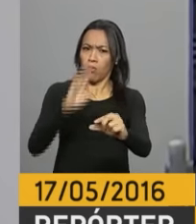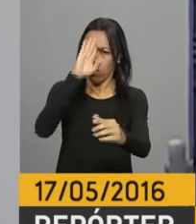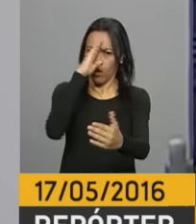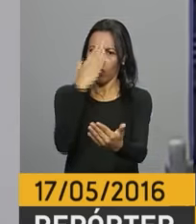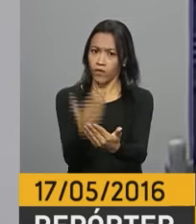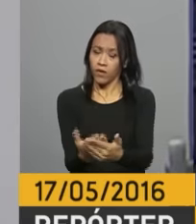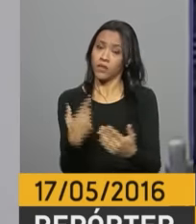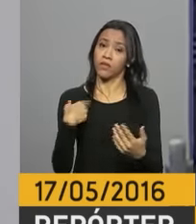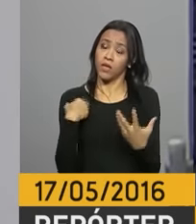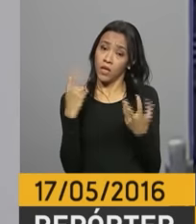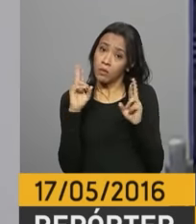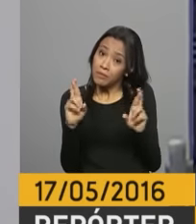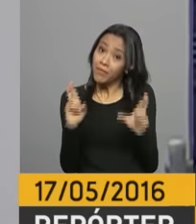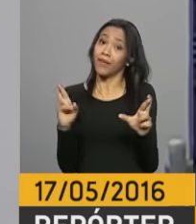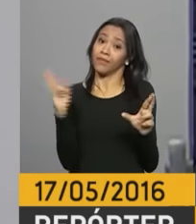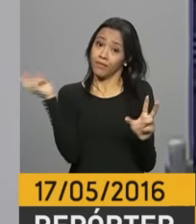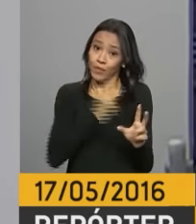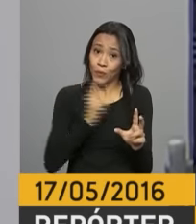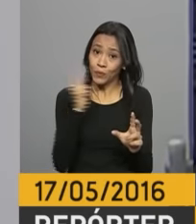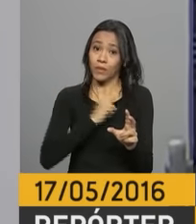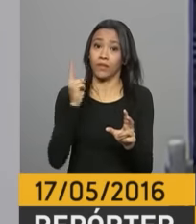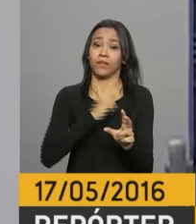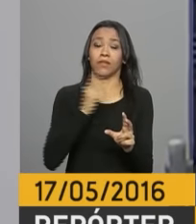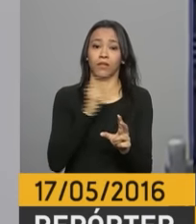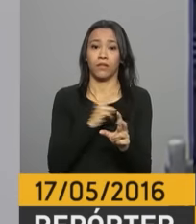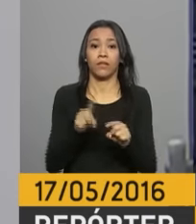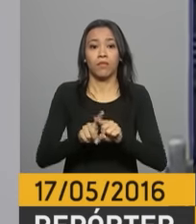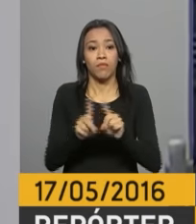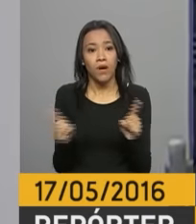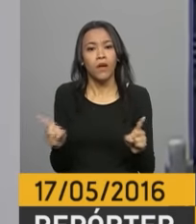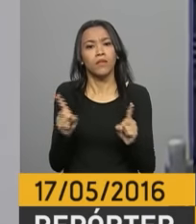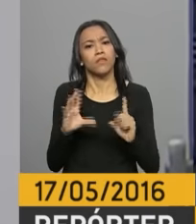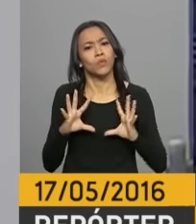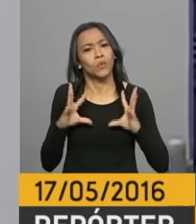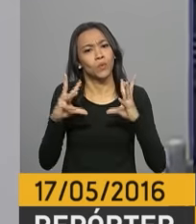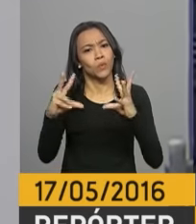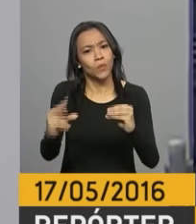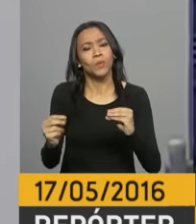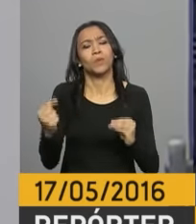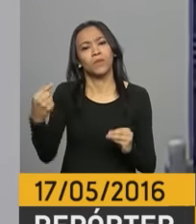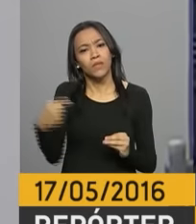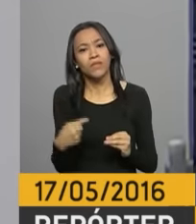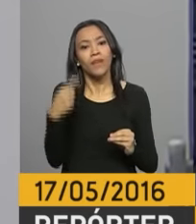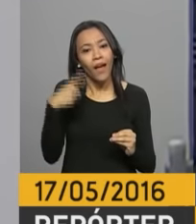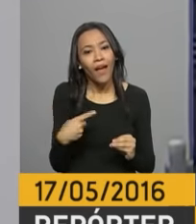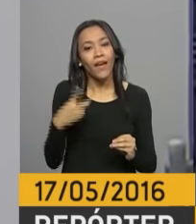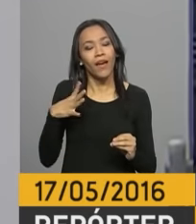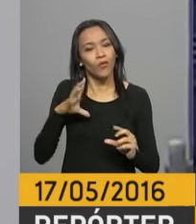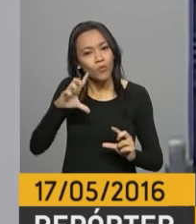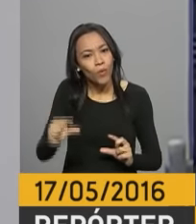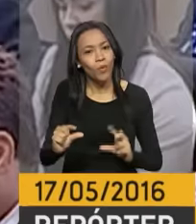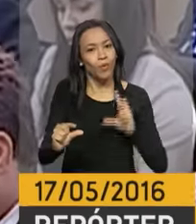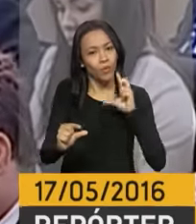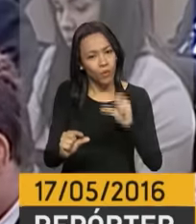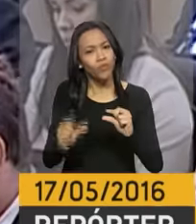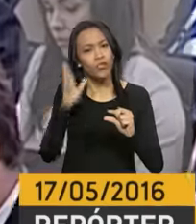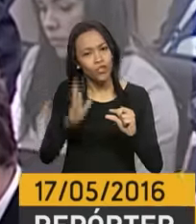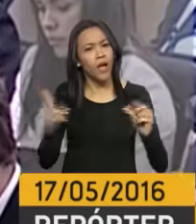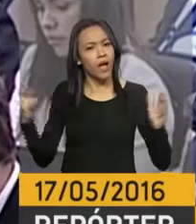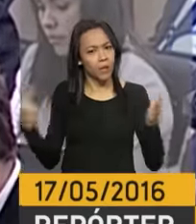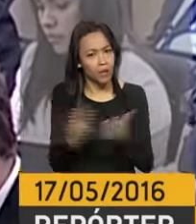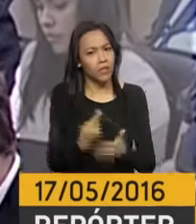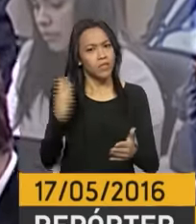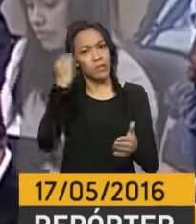acelerada, né? Mas, evidentemente, tudo isto é um processo que já vivemos, eu próprio já